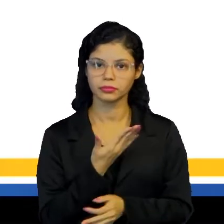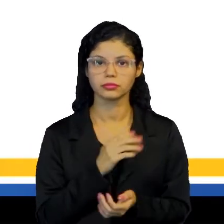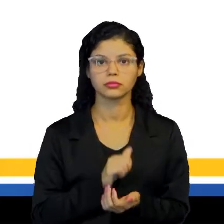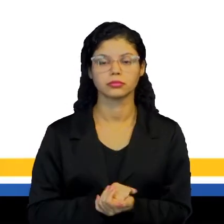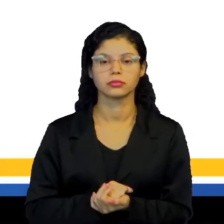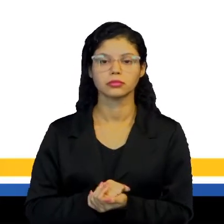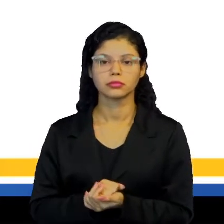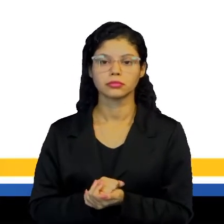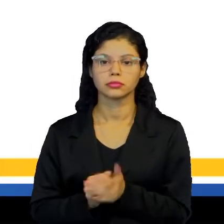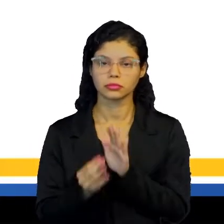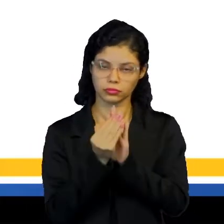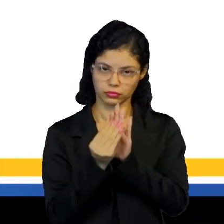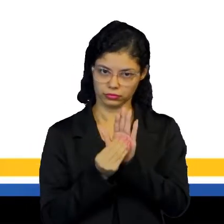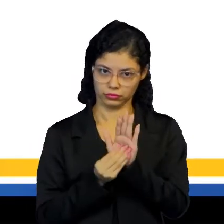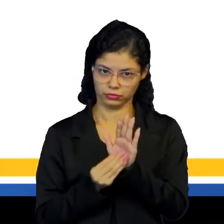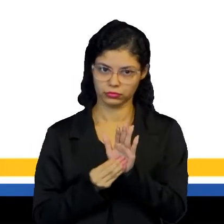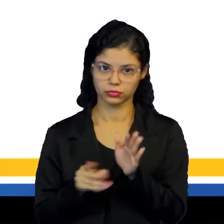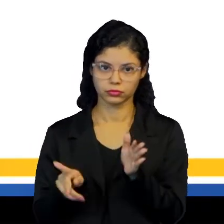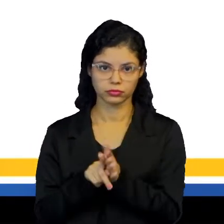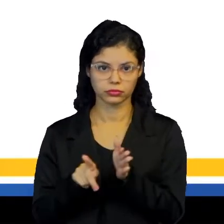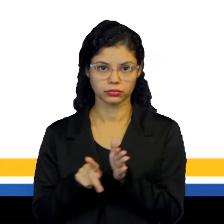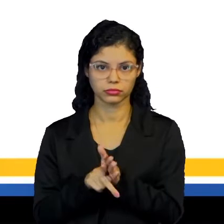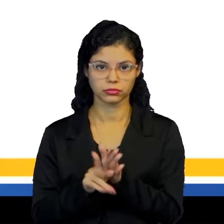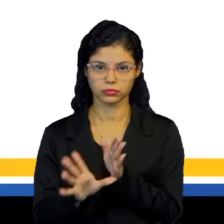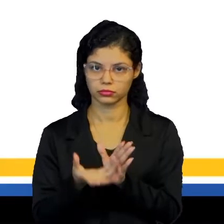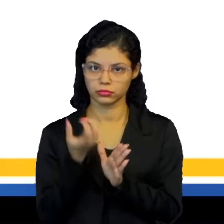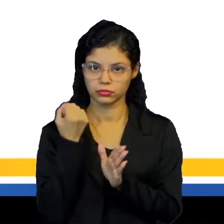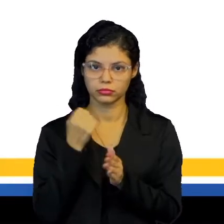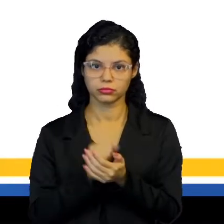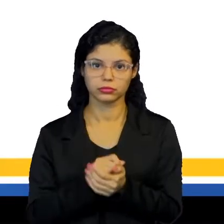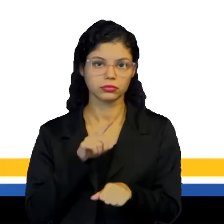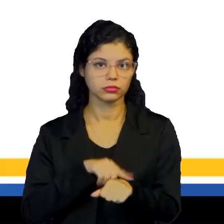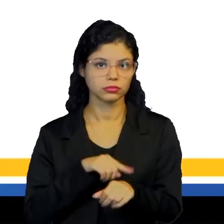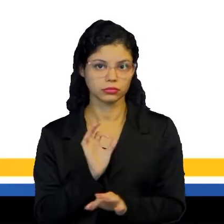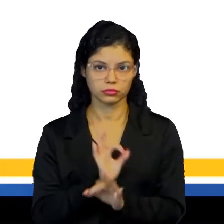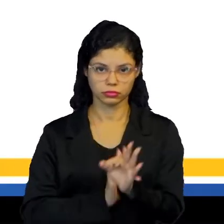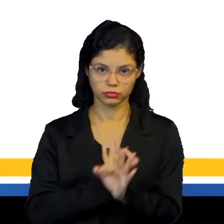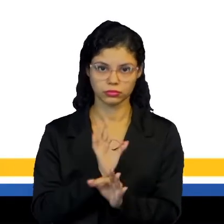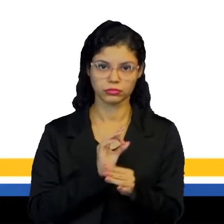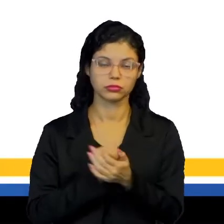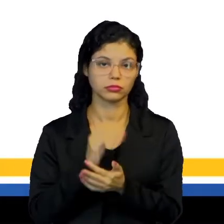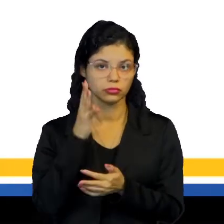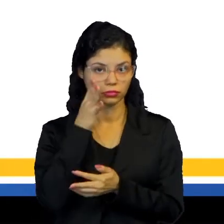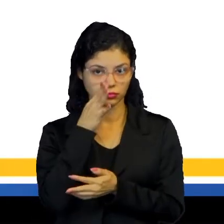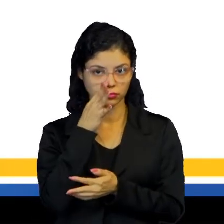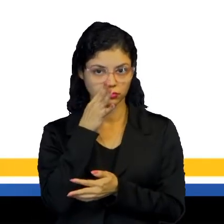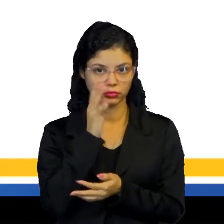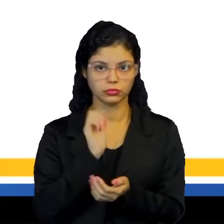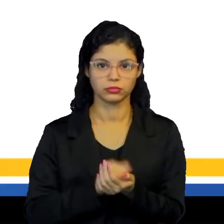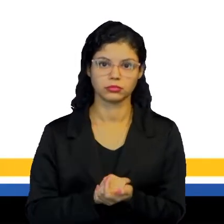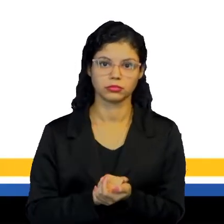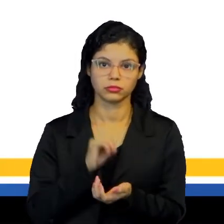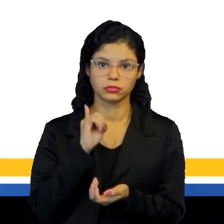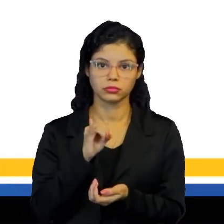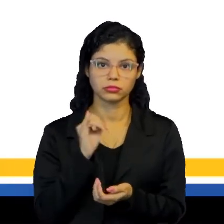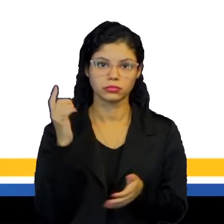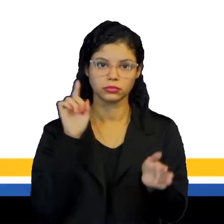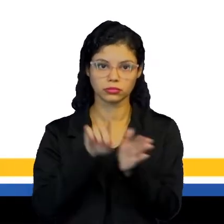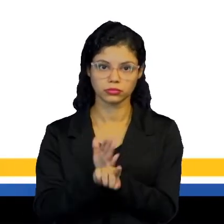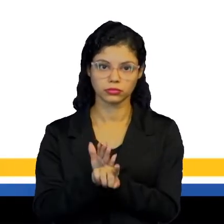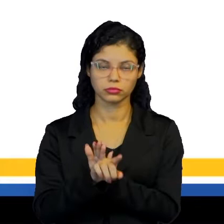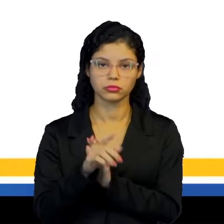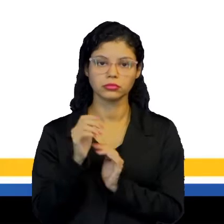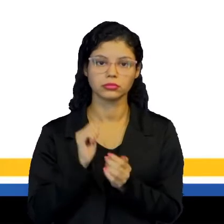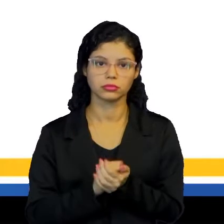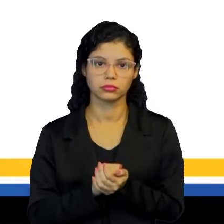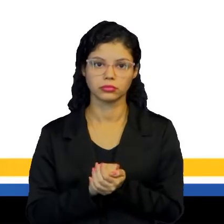pessoal. Os dados devidamente coletados, é a hora de organizá-los para investigar se a